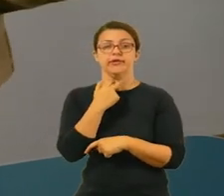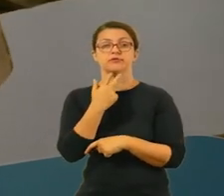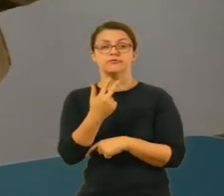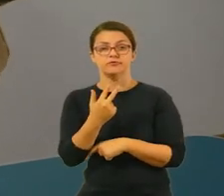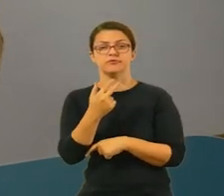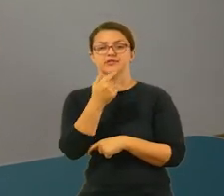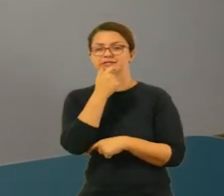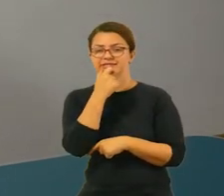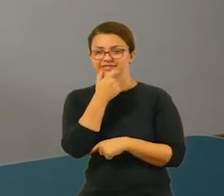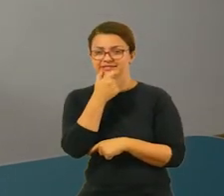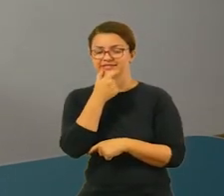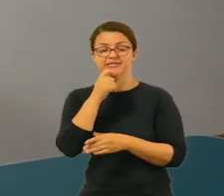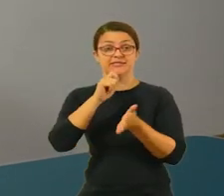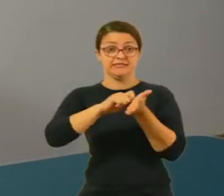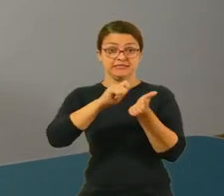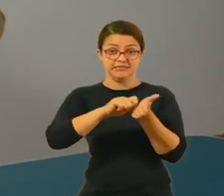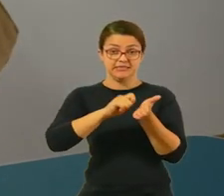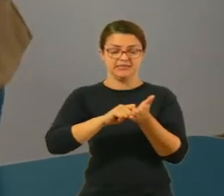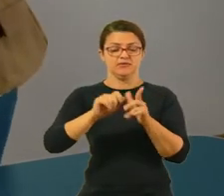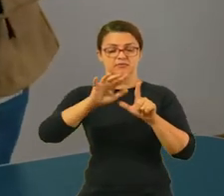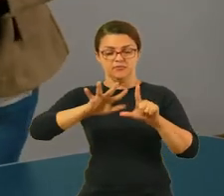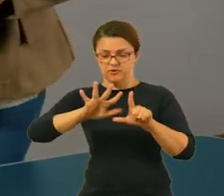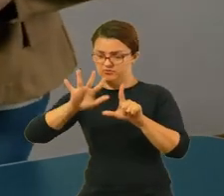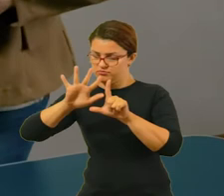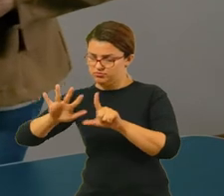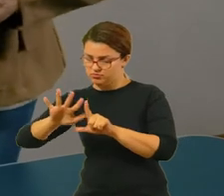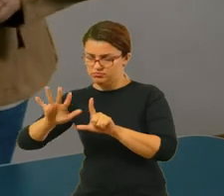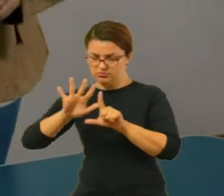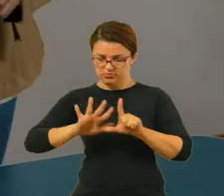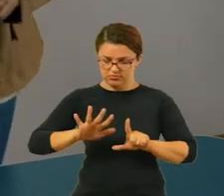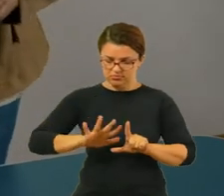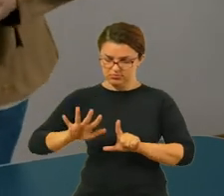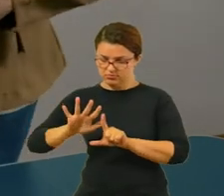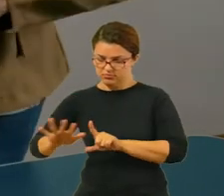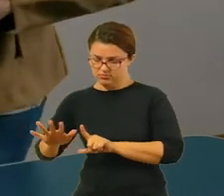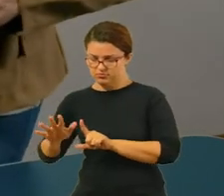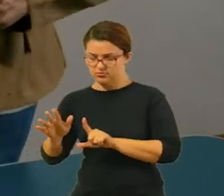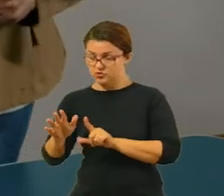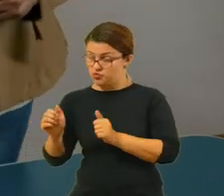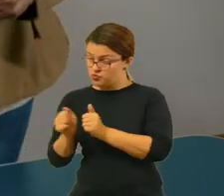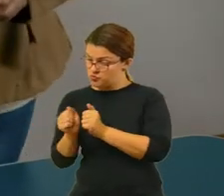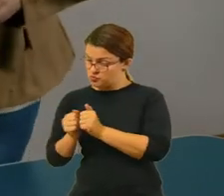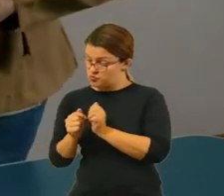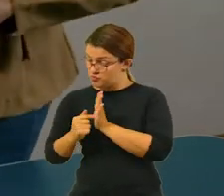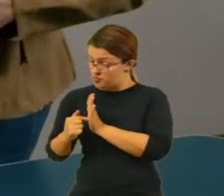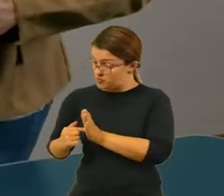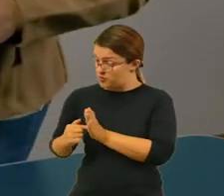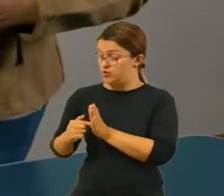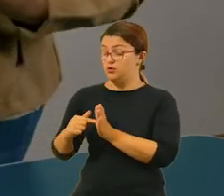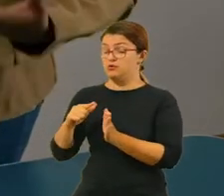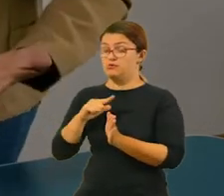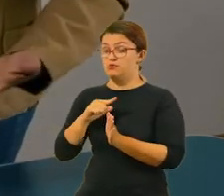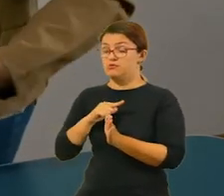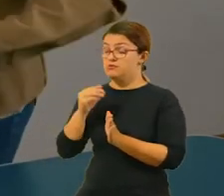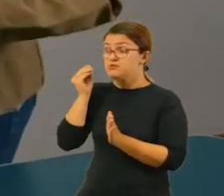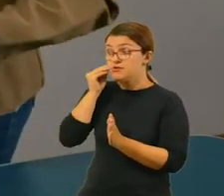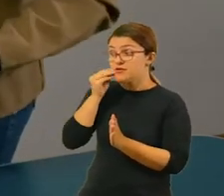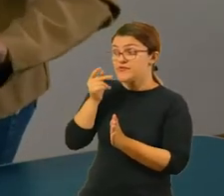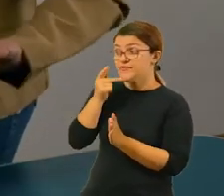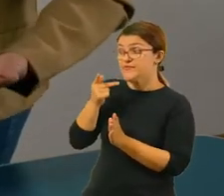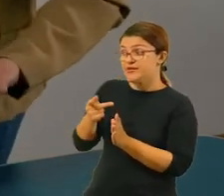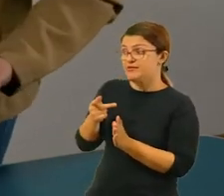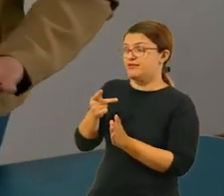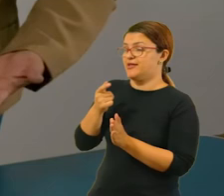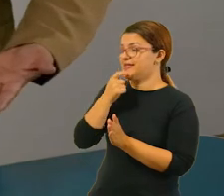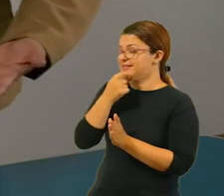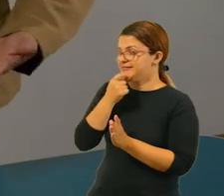pronúncia do inglês, tem a escrita e aí tem os desenhos para você ver com a criança e falar.